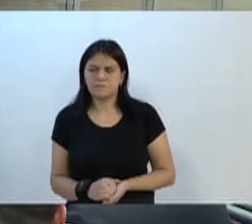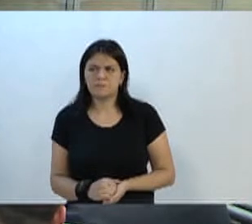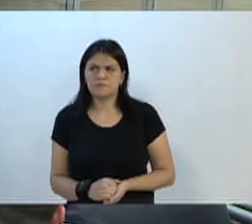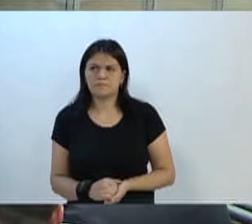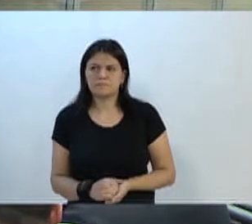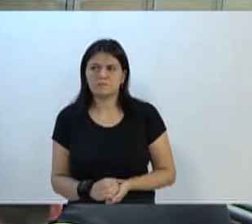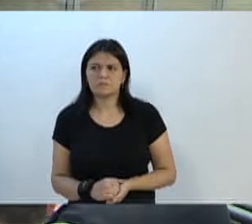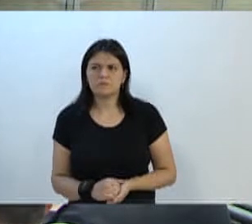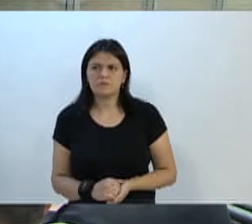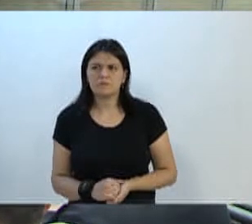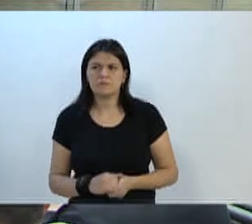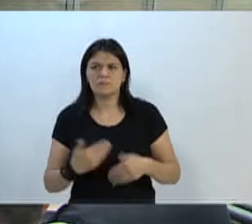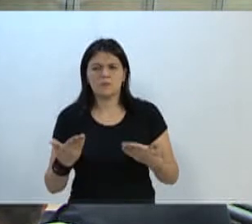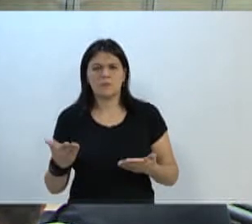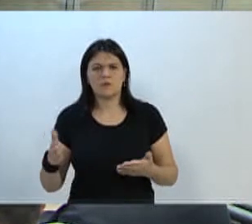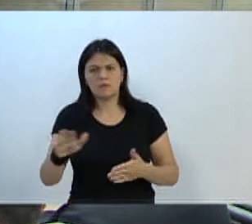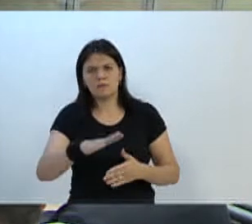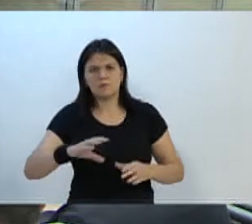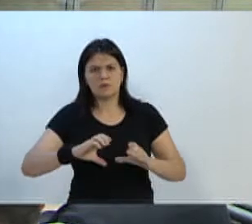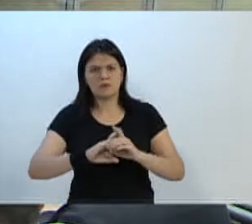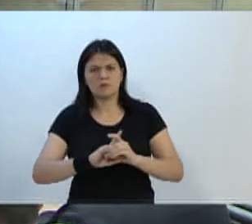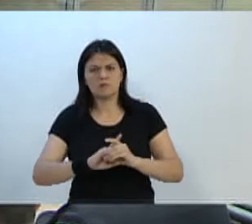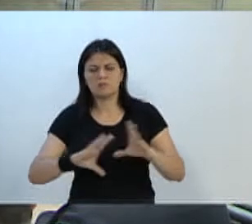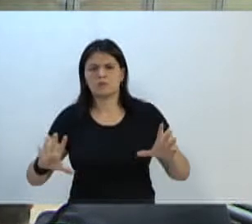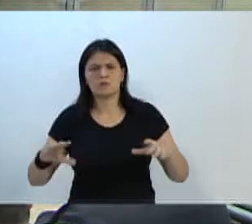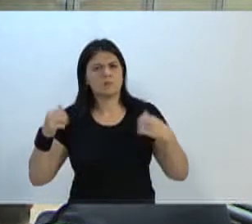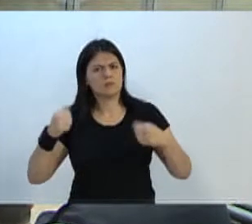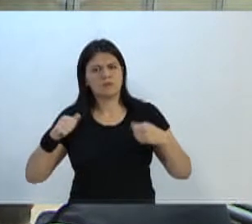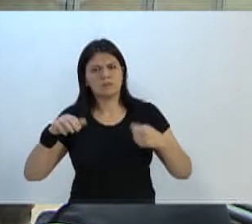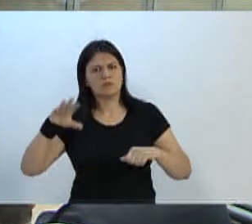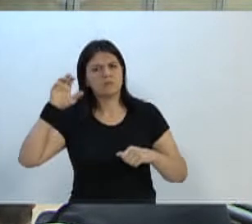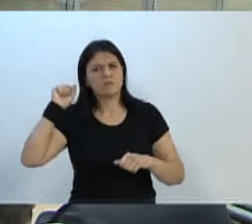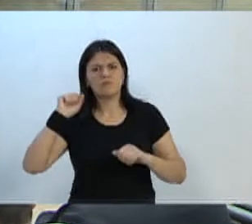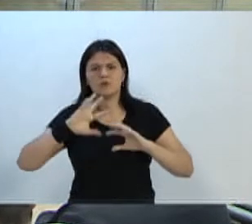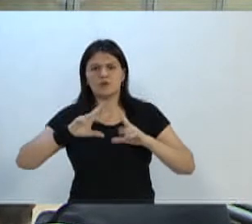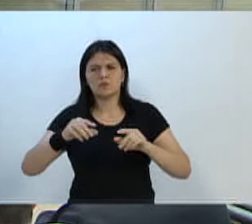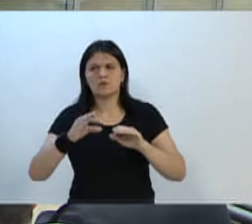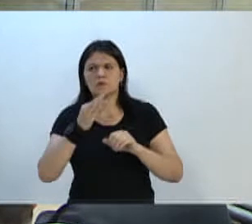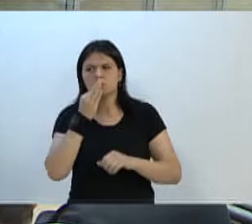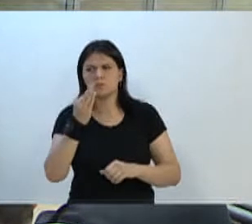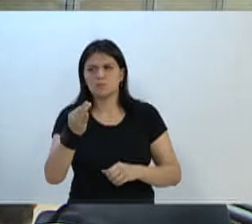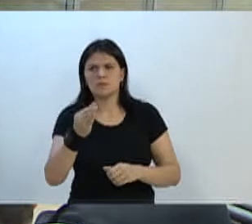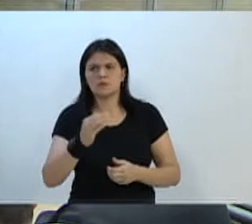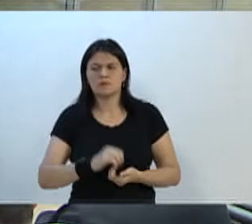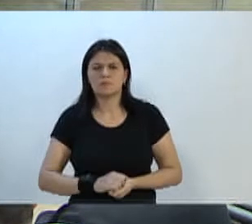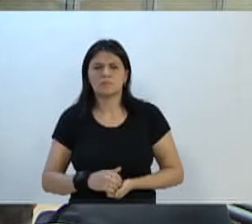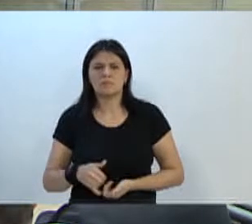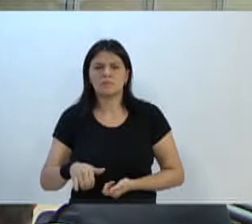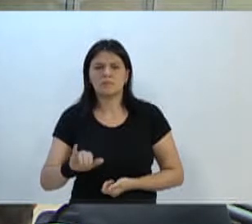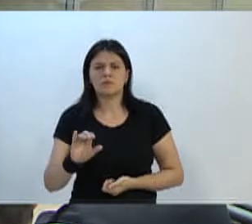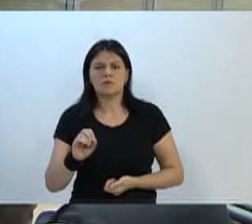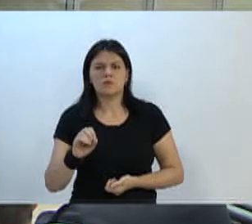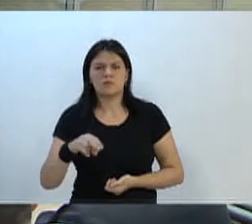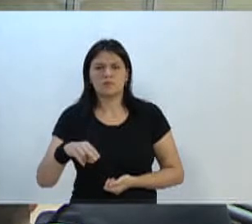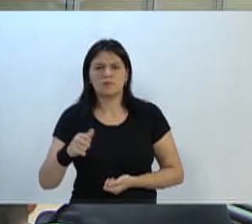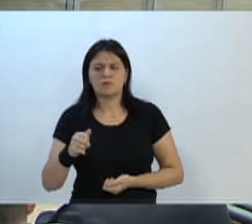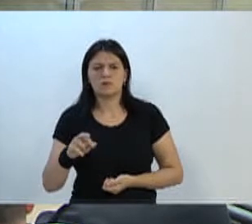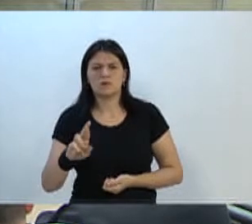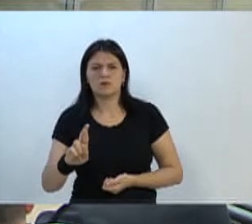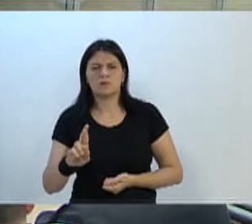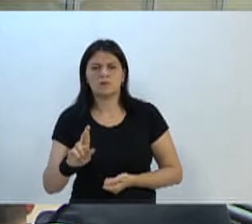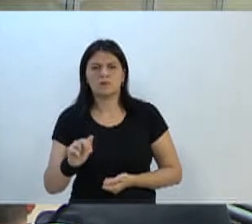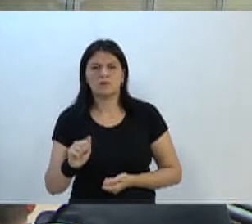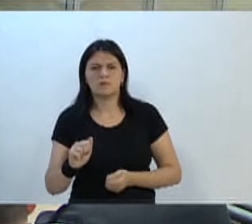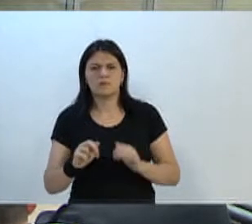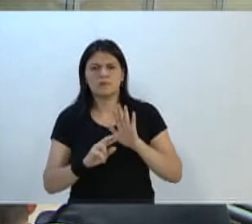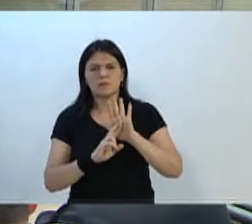senhores Esse é um espaço democrático temos que ouvir todas as opiniões your na área da Silva Souto se representante